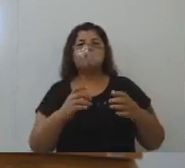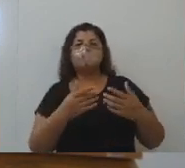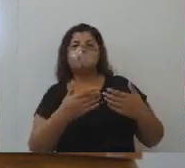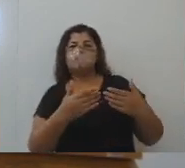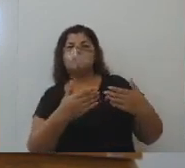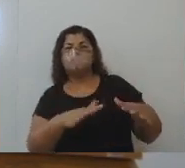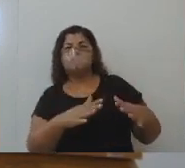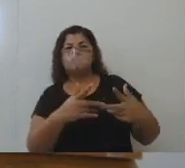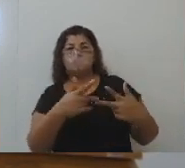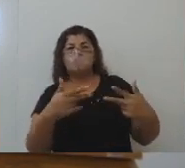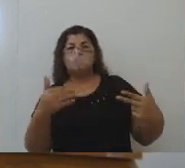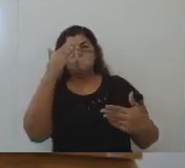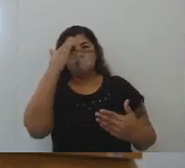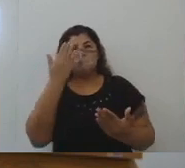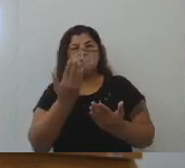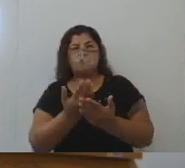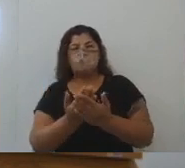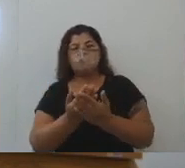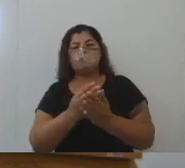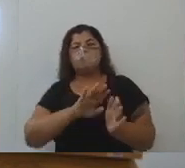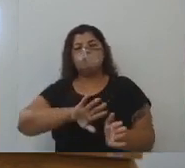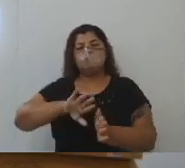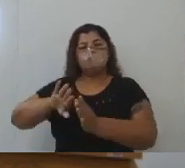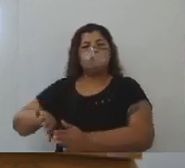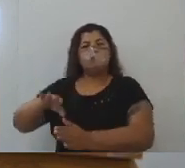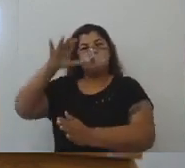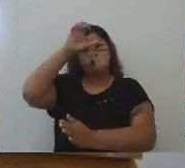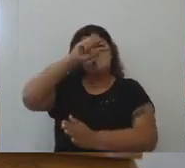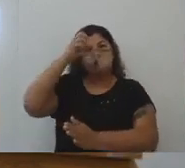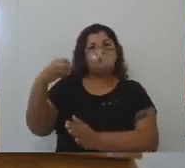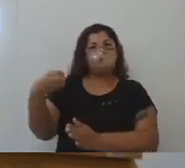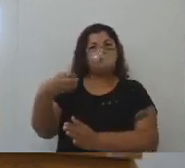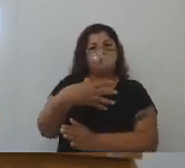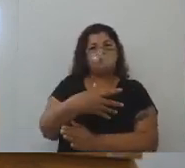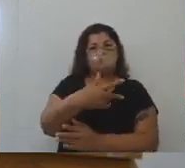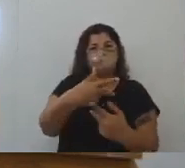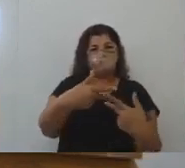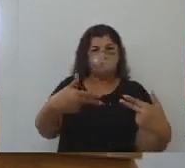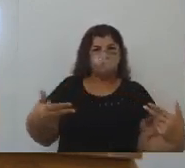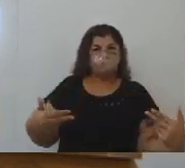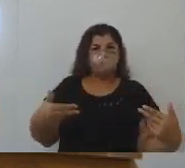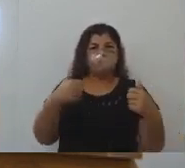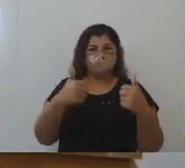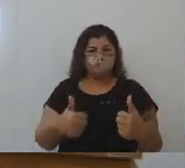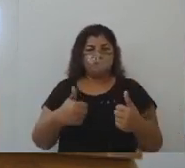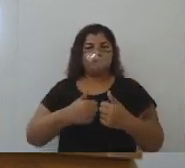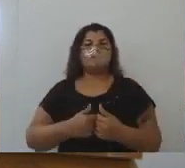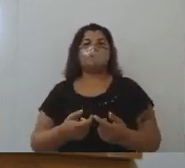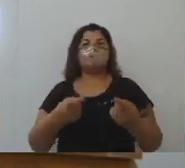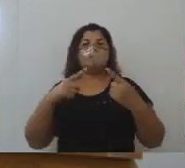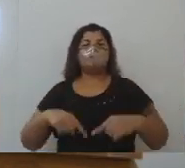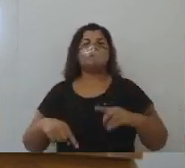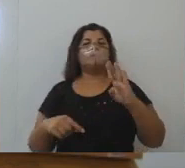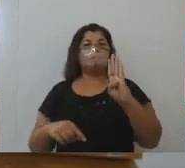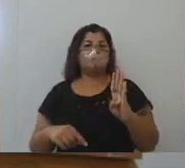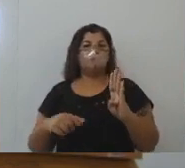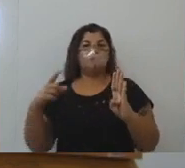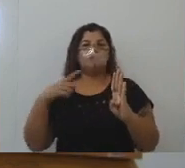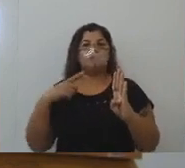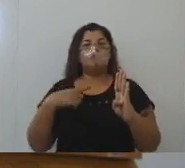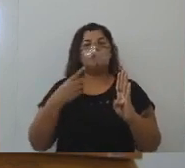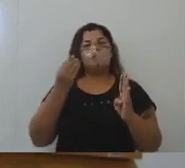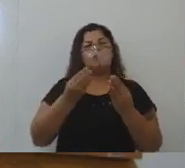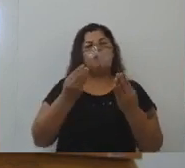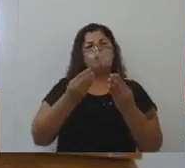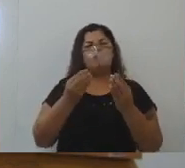eu acredito para aprender coisas novas, certo? Na letra B eu tenho a construção de uma análise